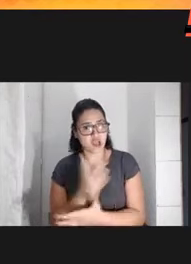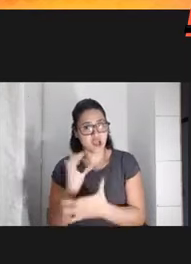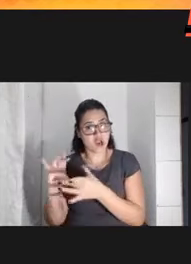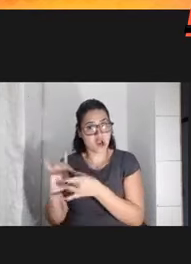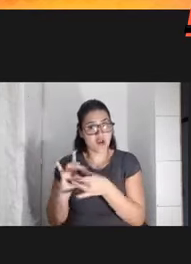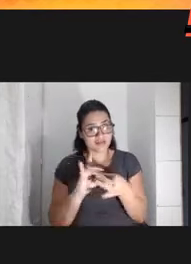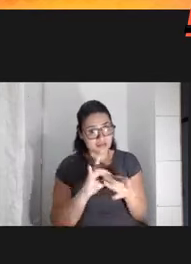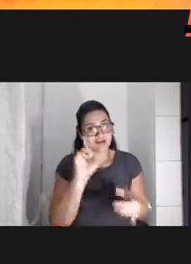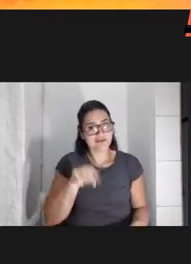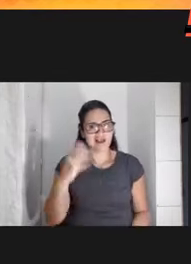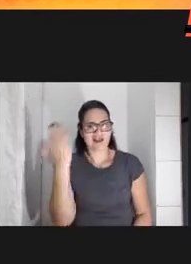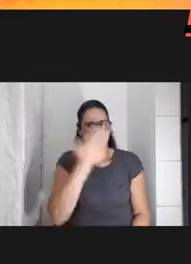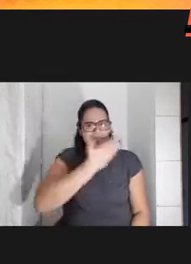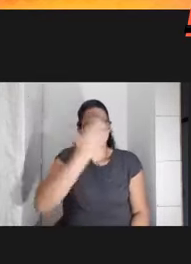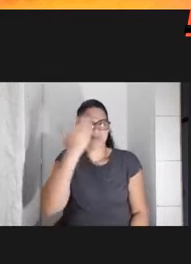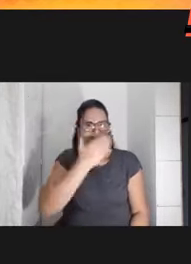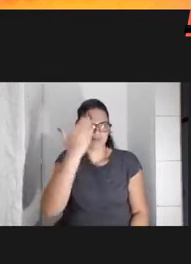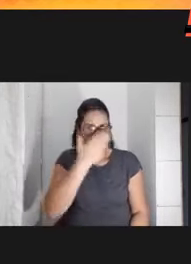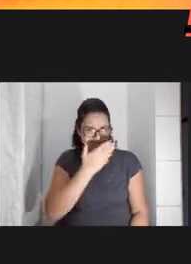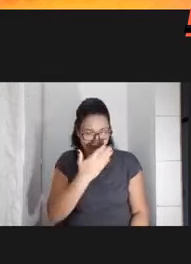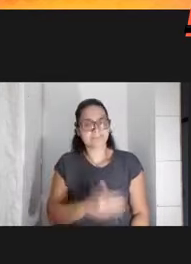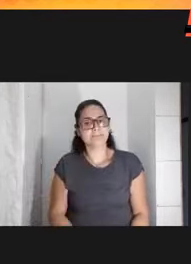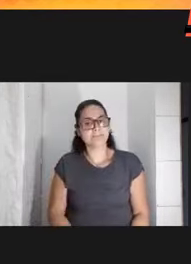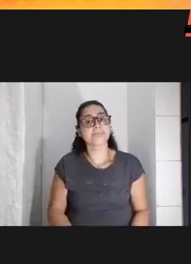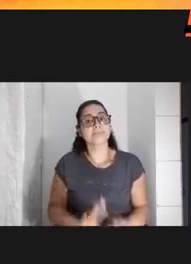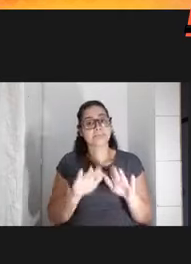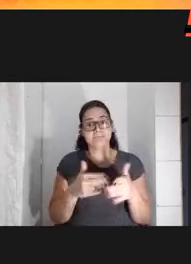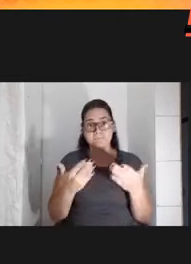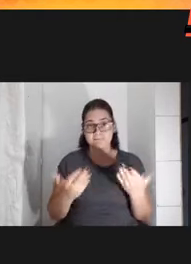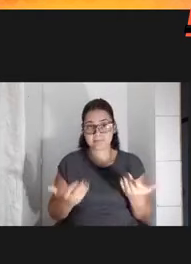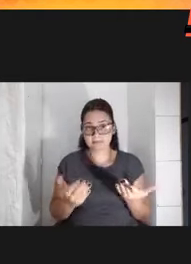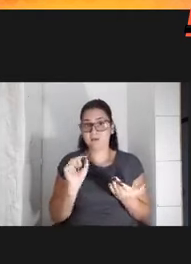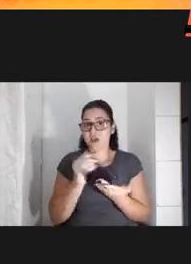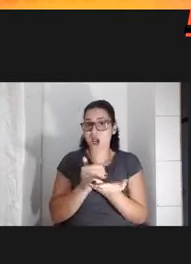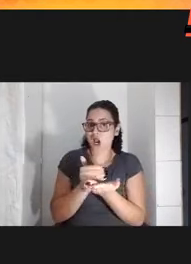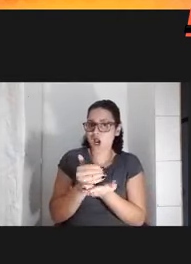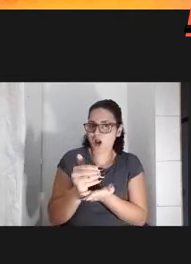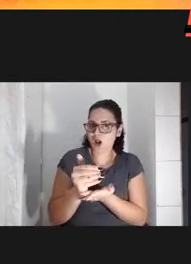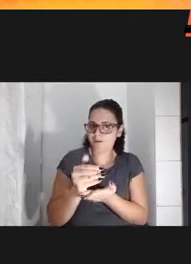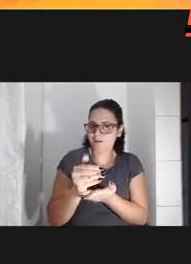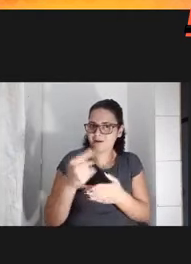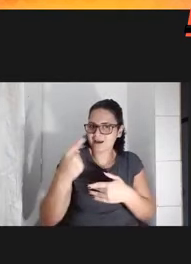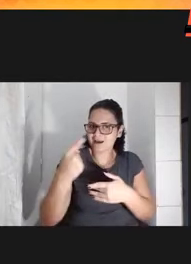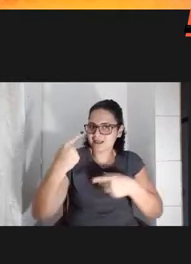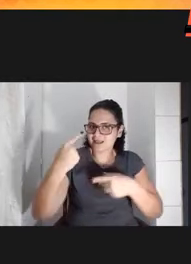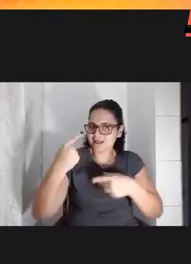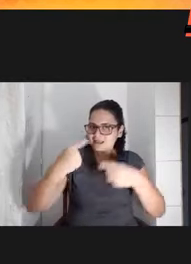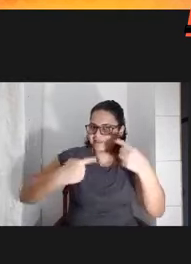invisibilidade. Então, Zé, para início desse debate, eu acho que